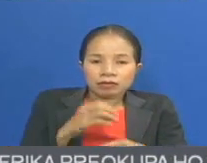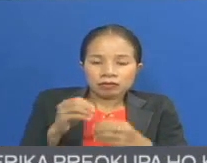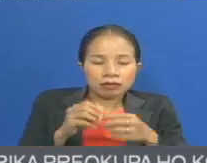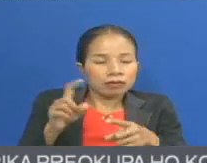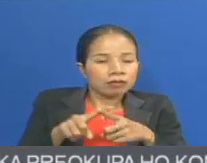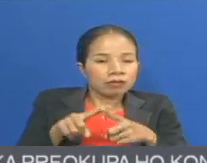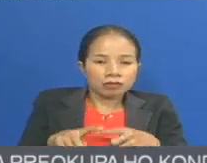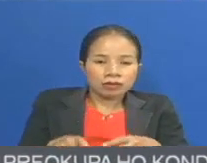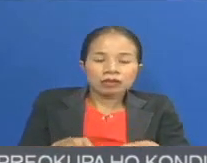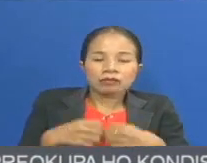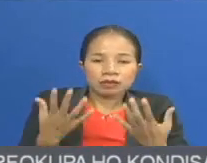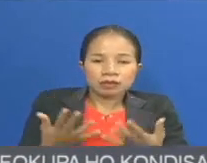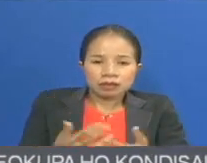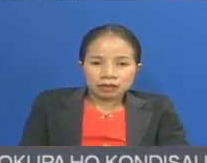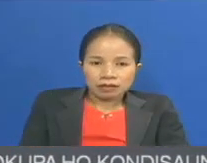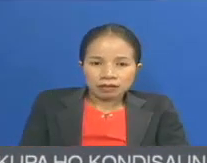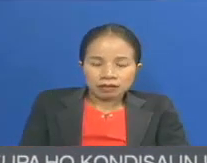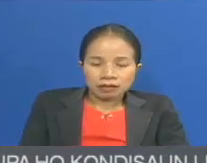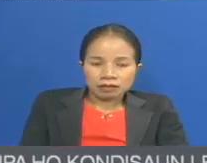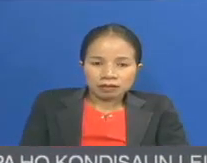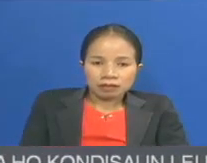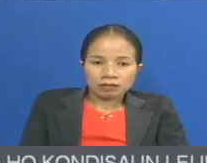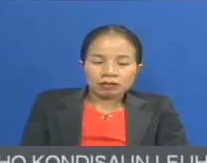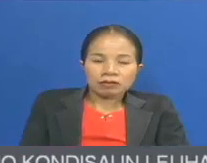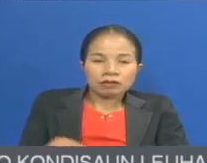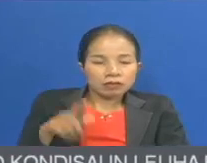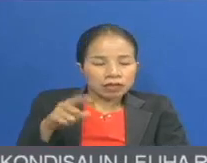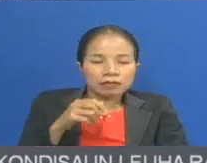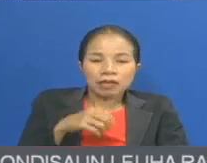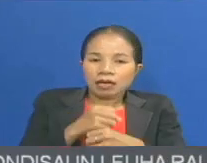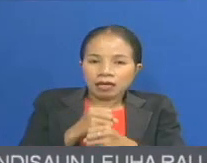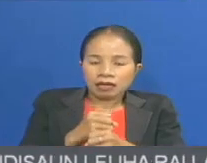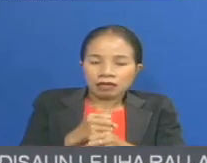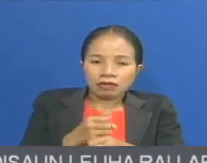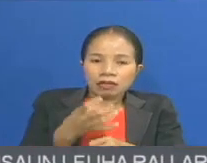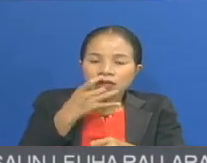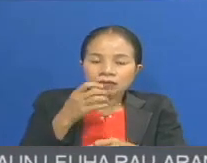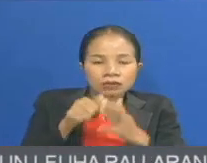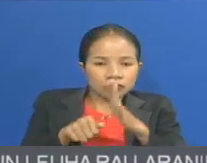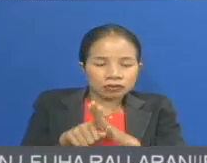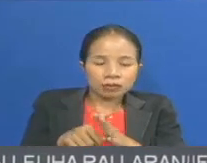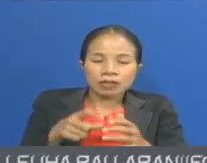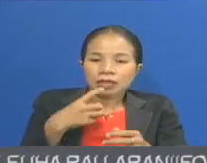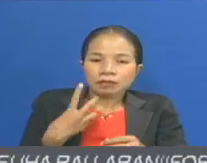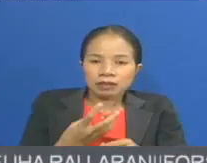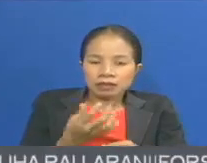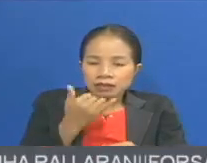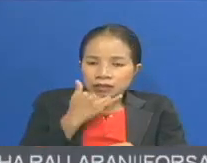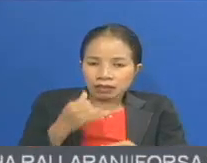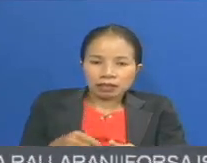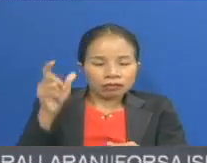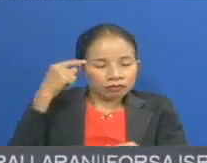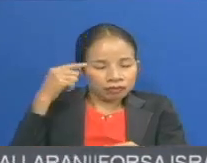nerit la yani atonsa. Kone kusamu legal or sida ami sala. Ami povo sempre sala helerit, ami la los. Bo chira mak sempre